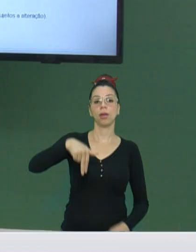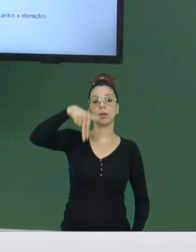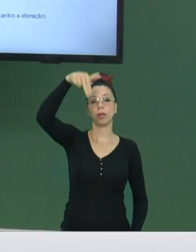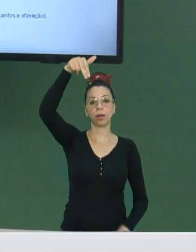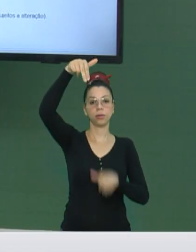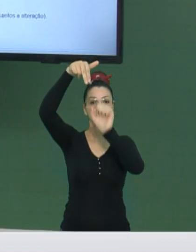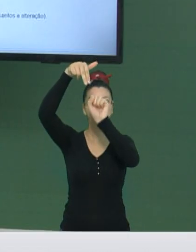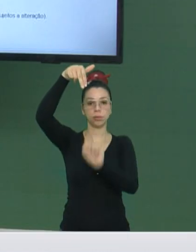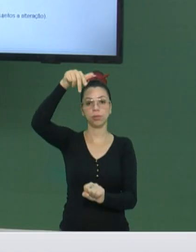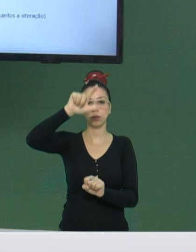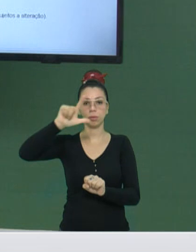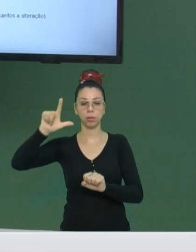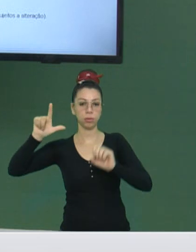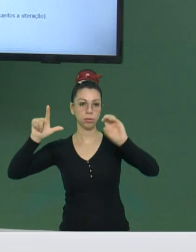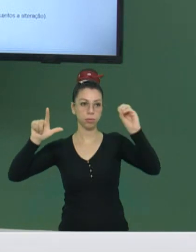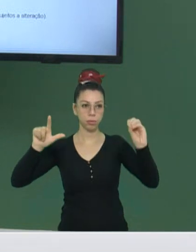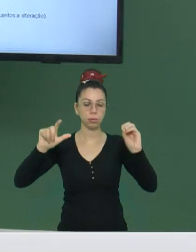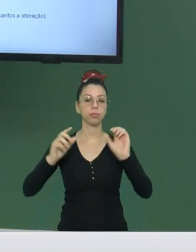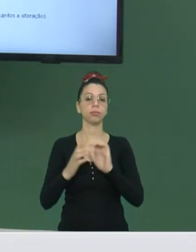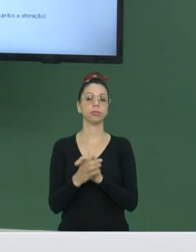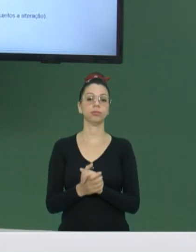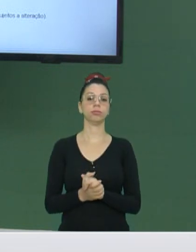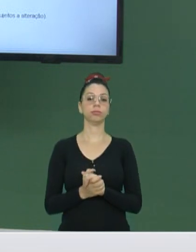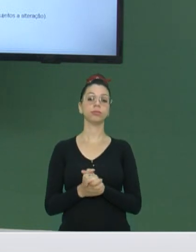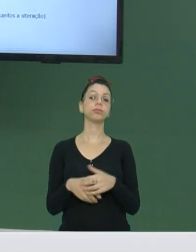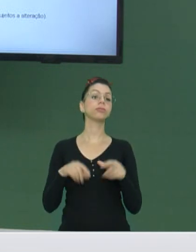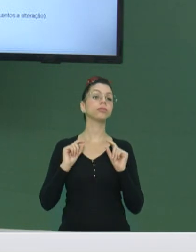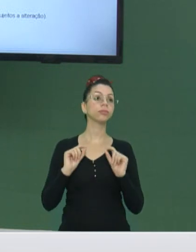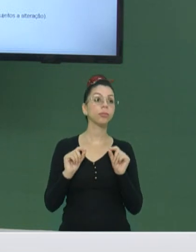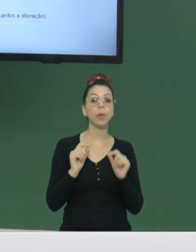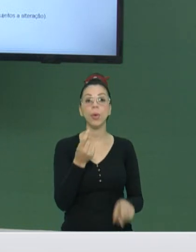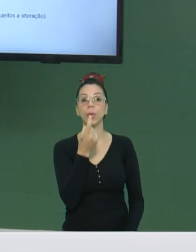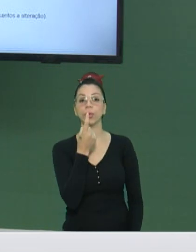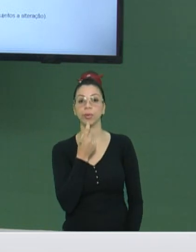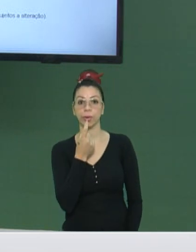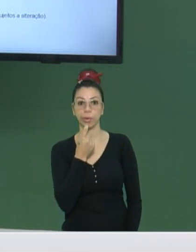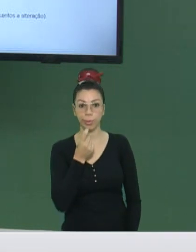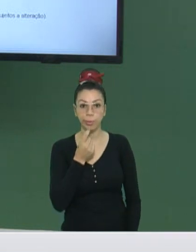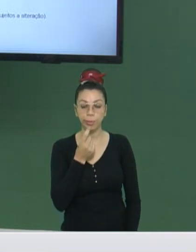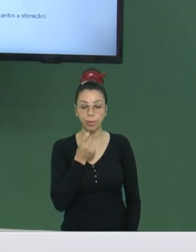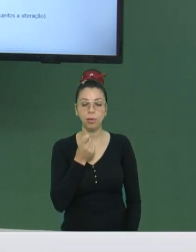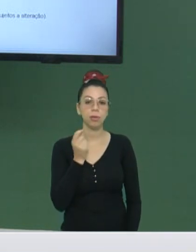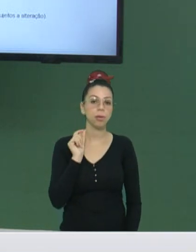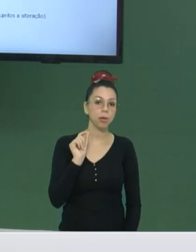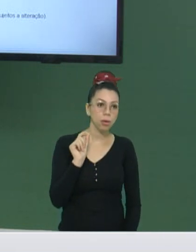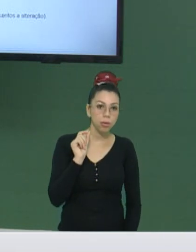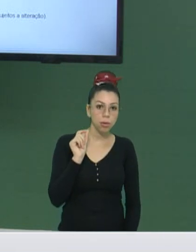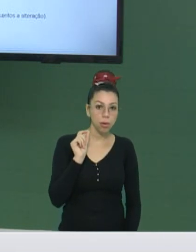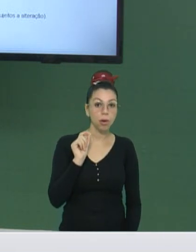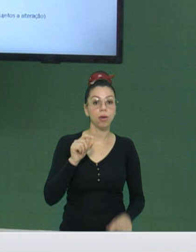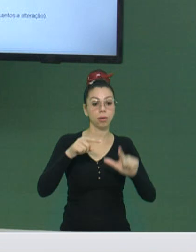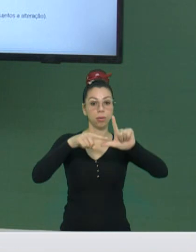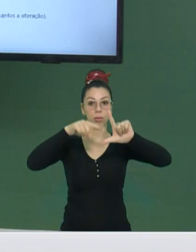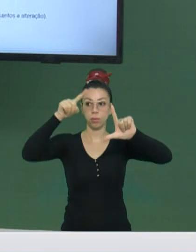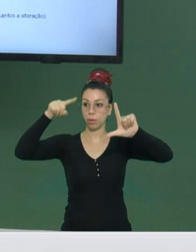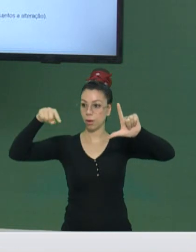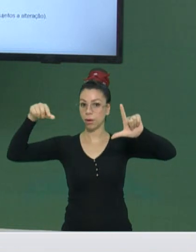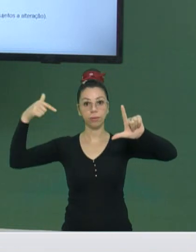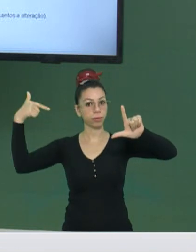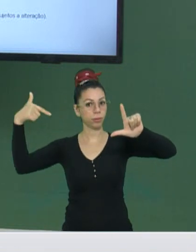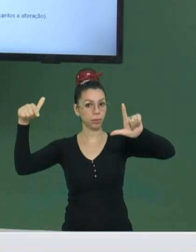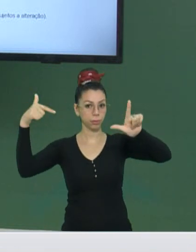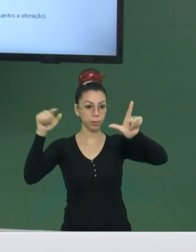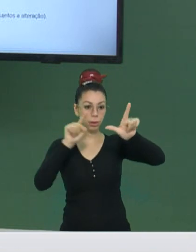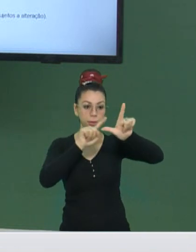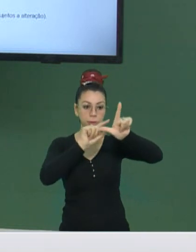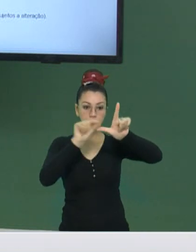leste, oeste. O que está em vermelho, então vejam, um gráfico sem legenda,